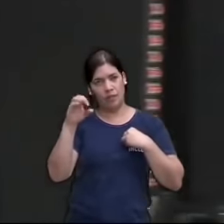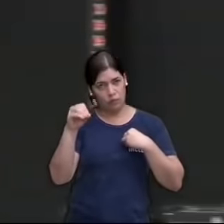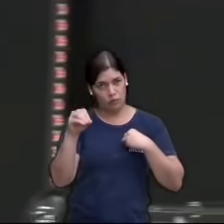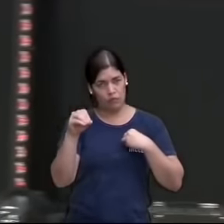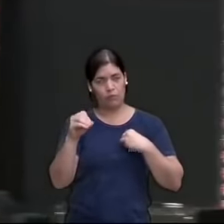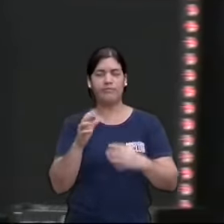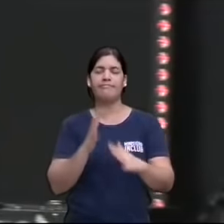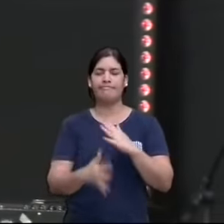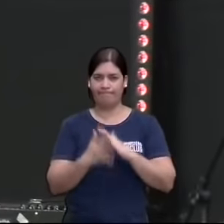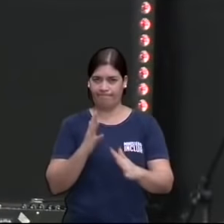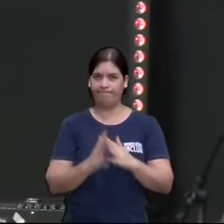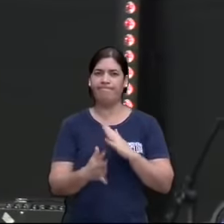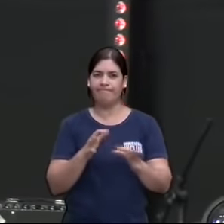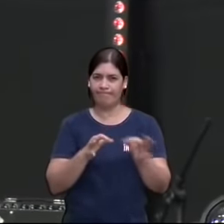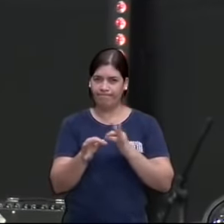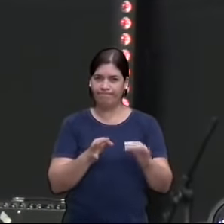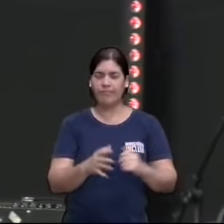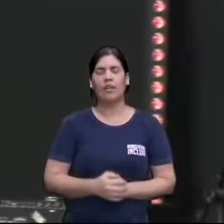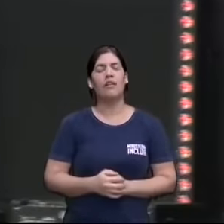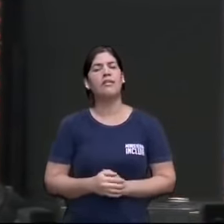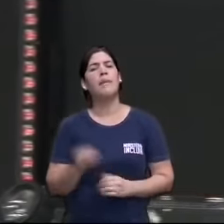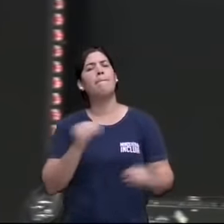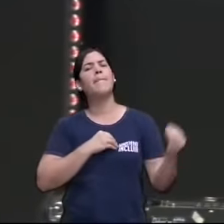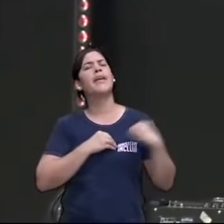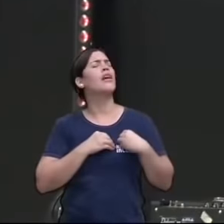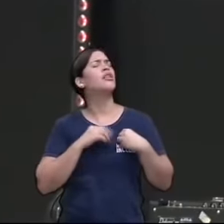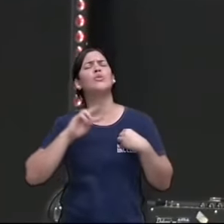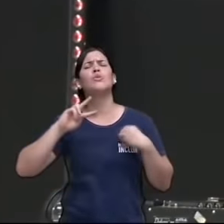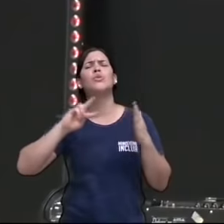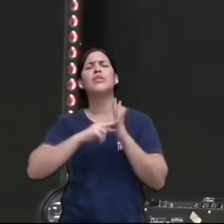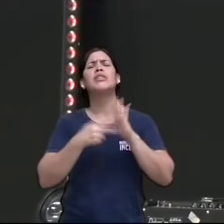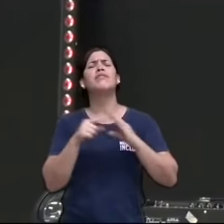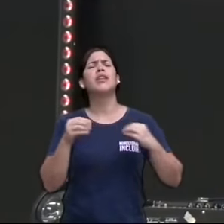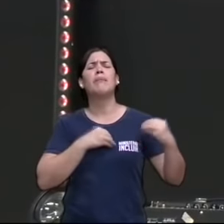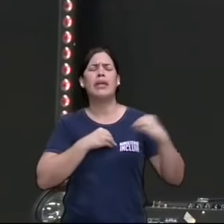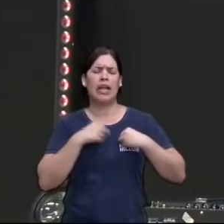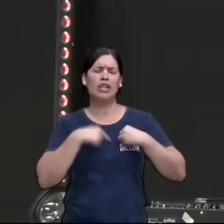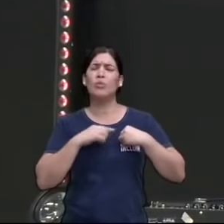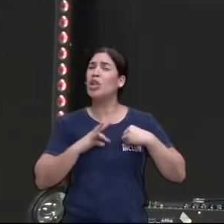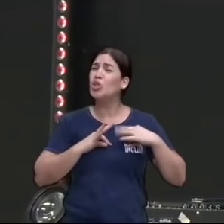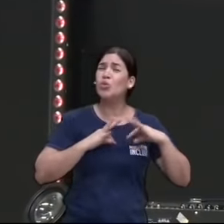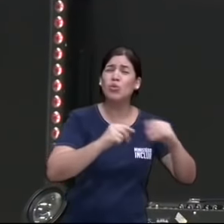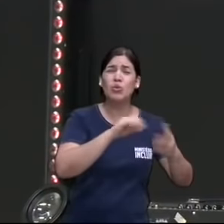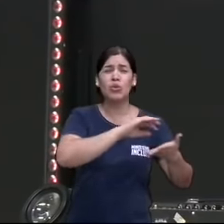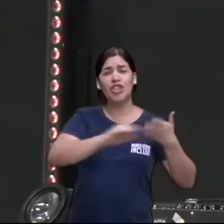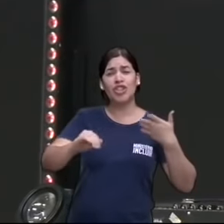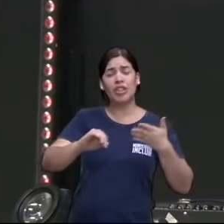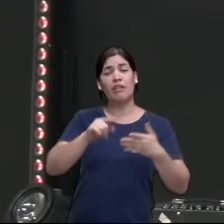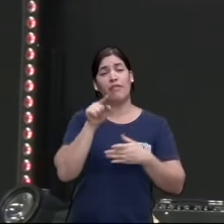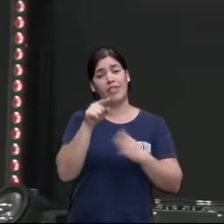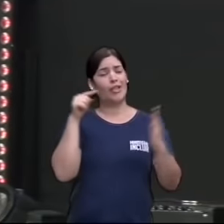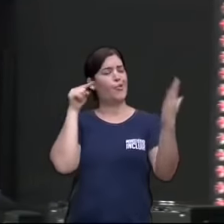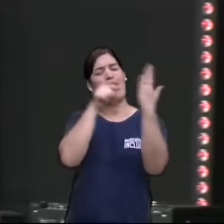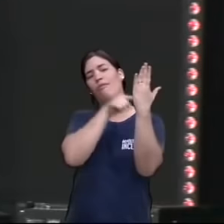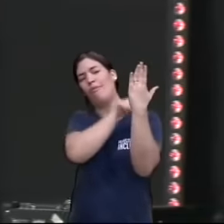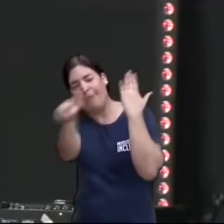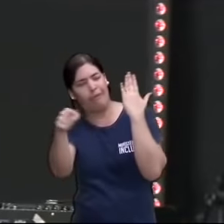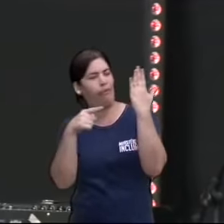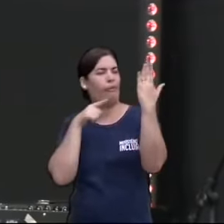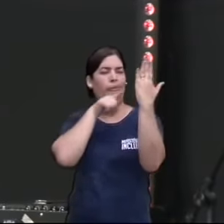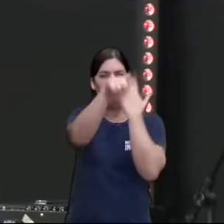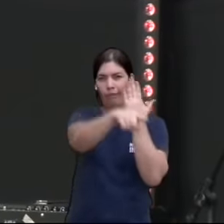Pecado. Pecado é tudo que a gente faz que te tira do alvo que Deus determinou. Pecado é tudo que você faz que te tira